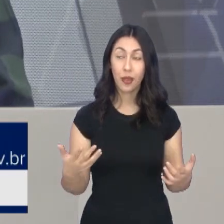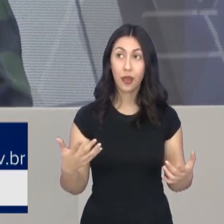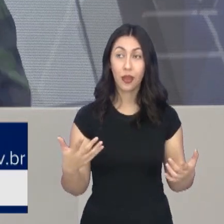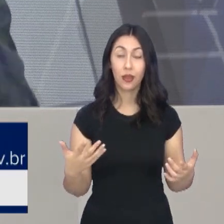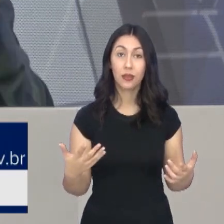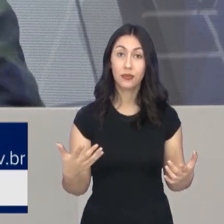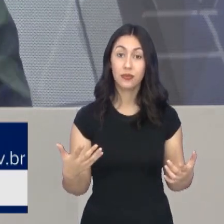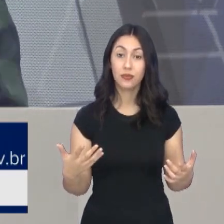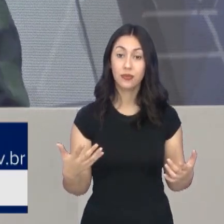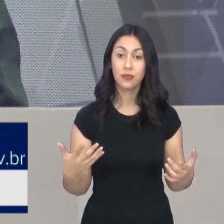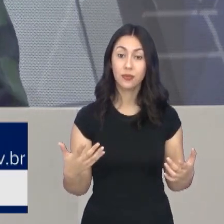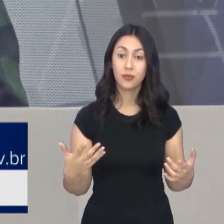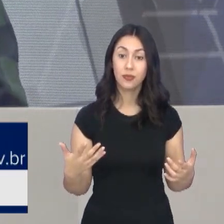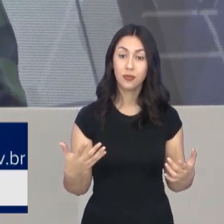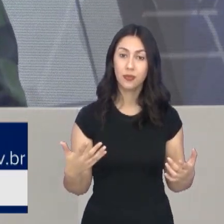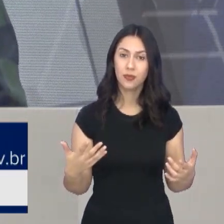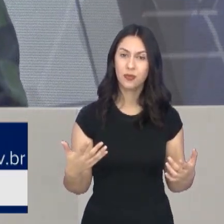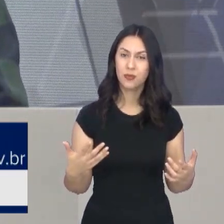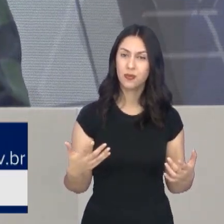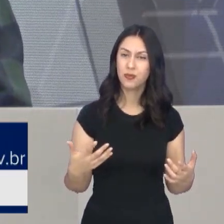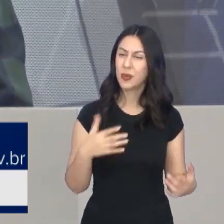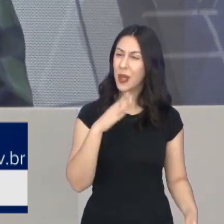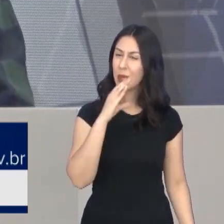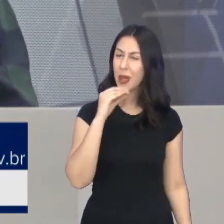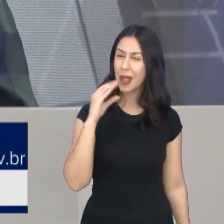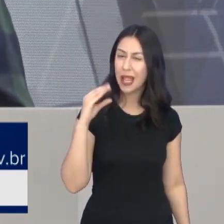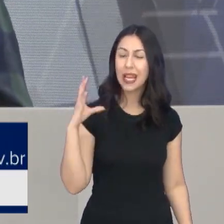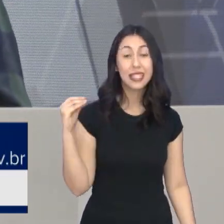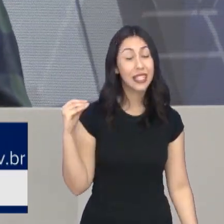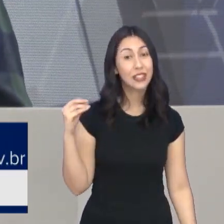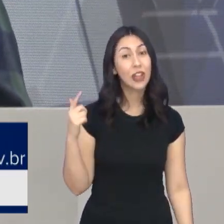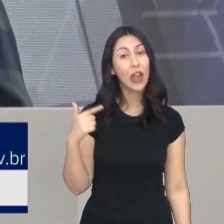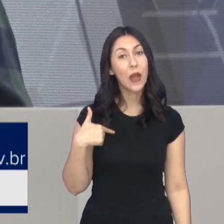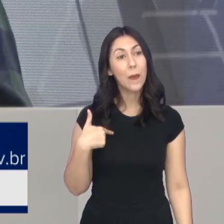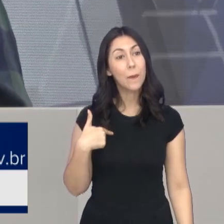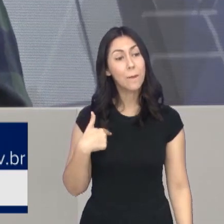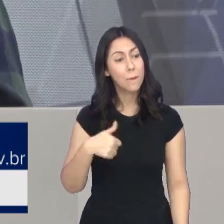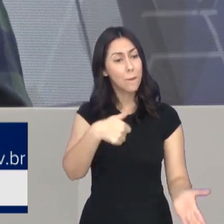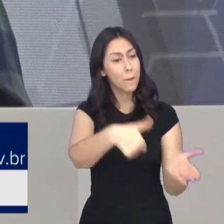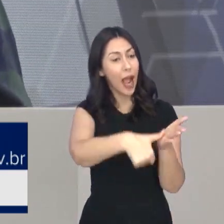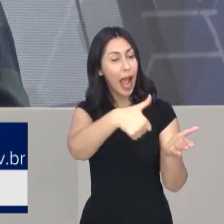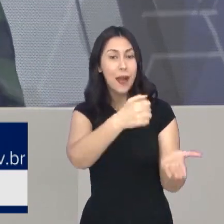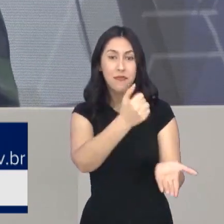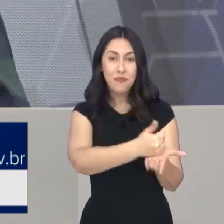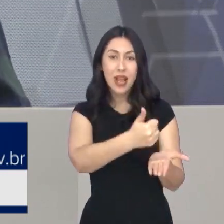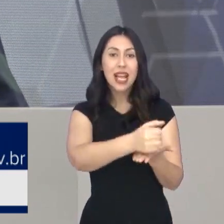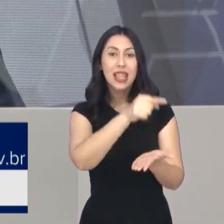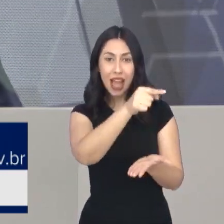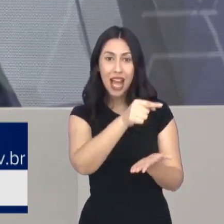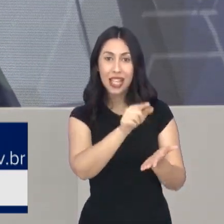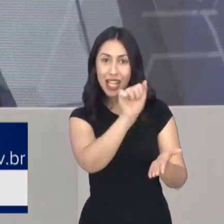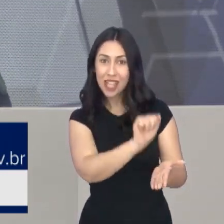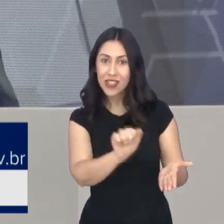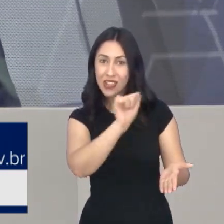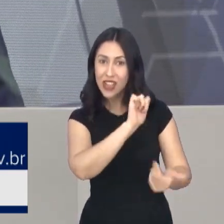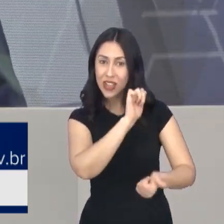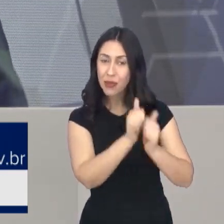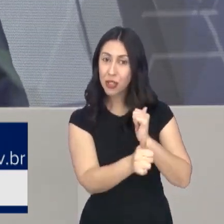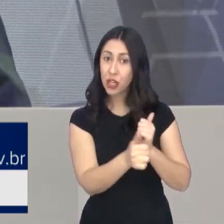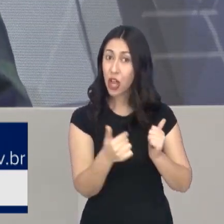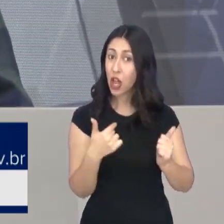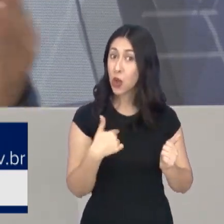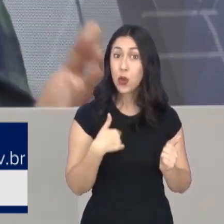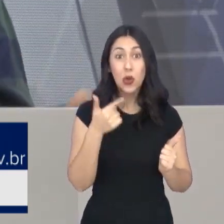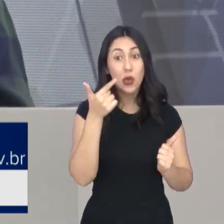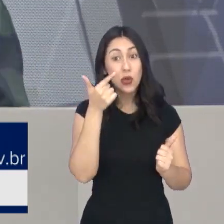tive ainda pré-adolescente, fiquei sócio da Associação Esportiva São José. Não tinha condição de